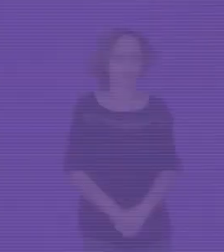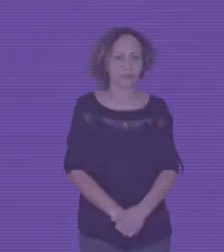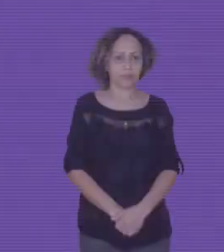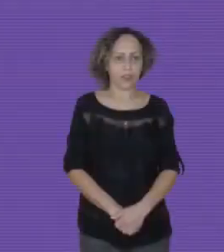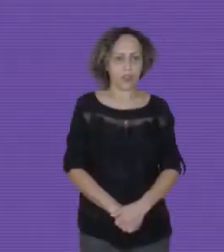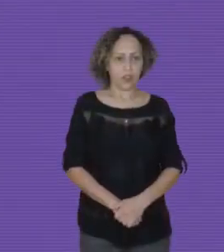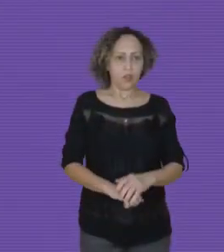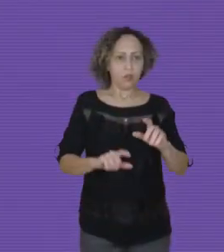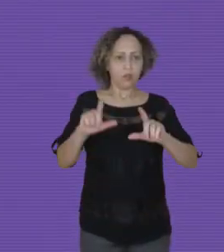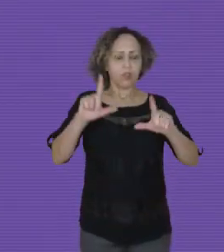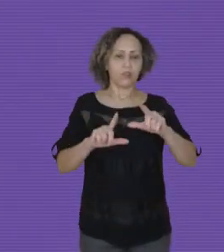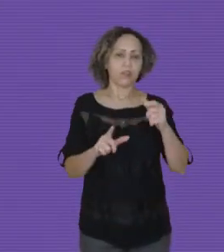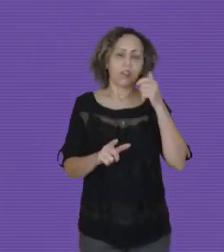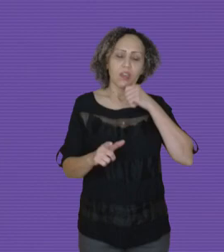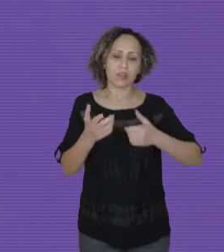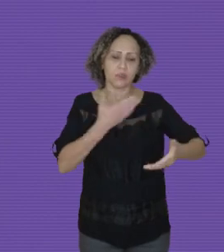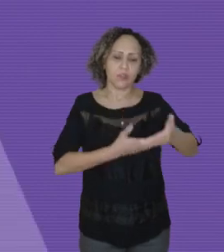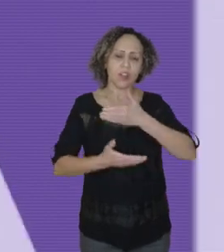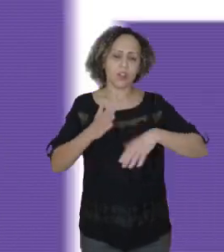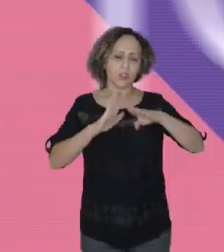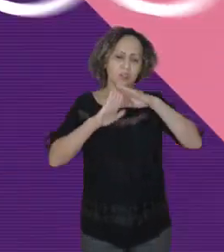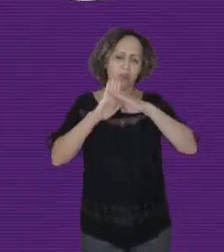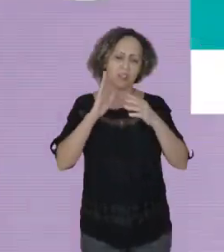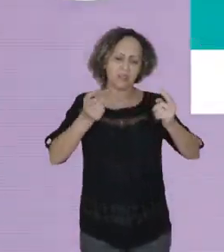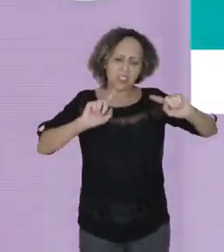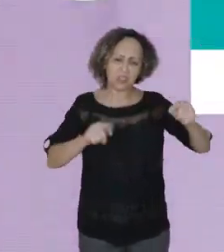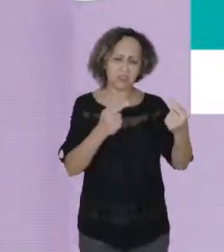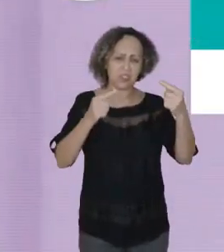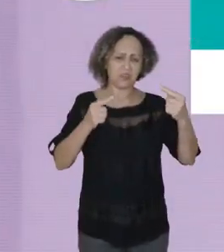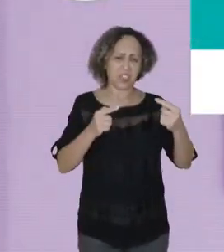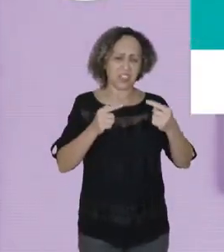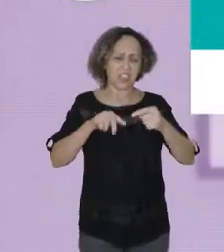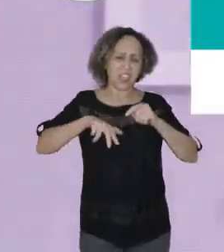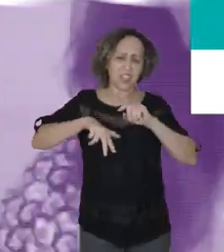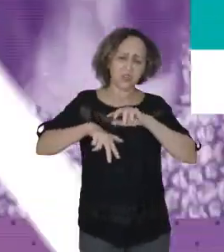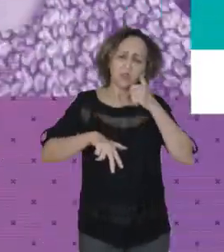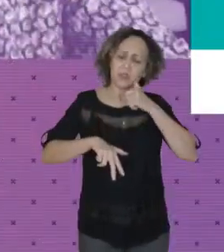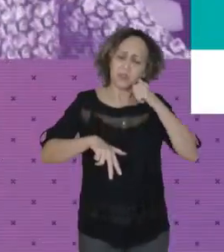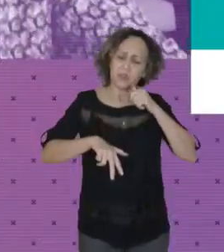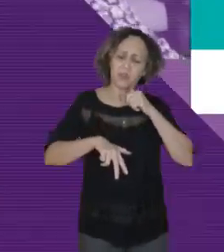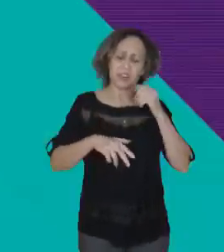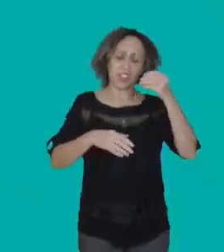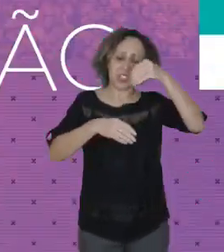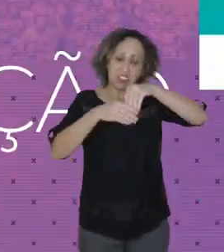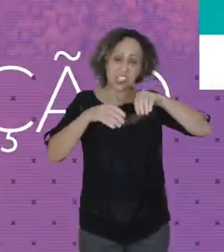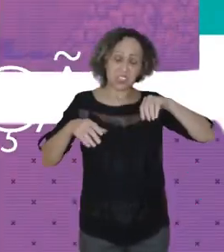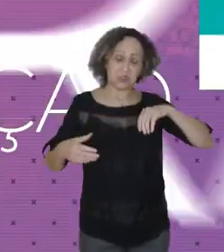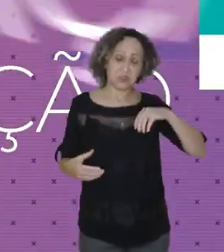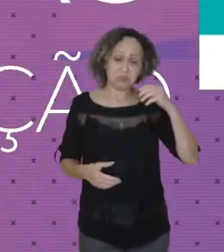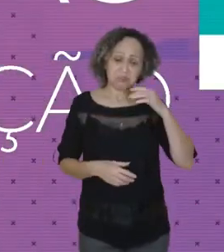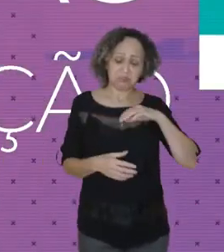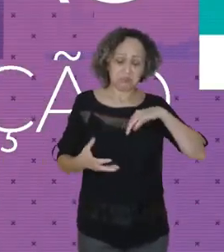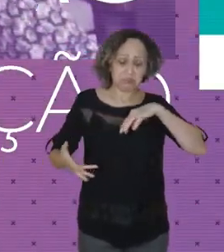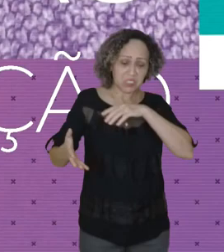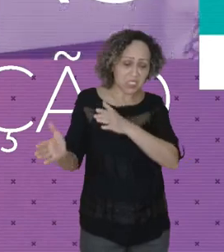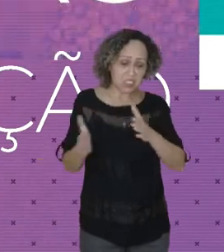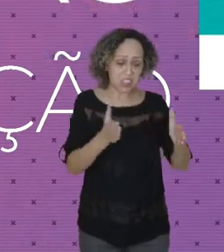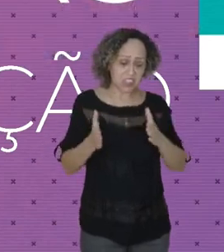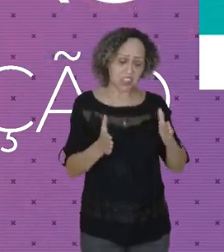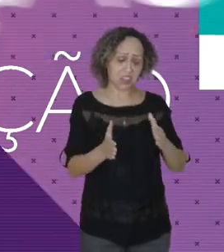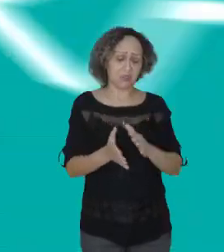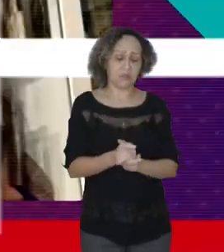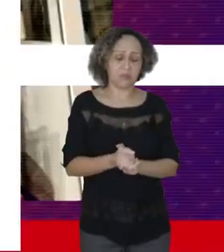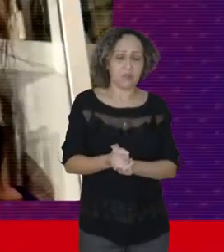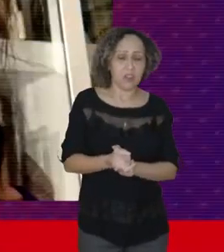O TV Elas por Elas Formação coloca em pauta os desafios enfrentados pelo gênero feminino no mundo contemporâneo, com foco na preparação e formação